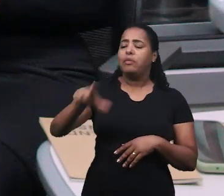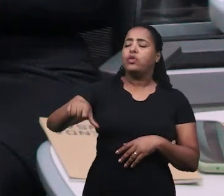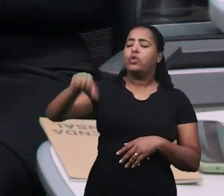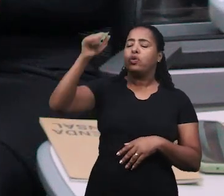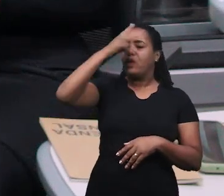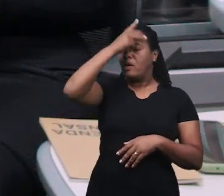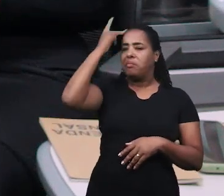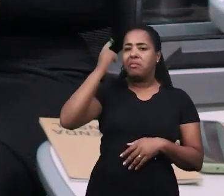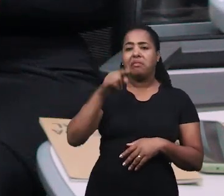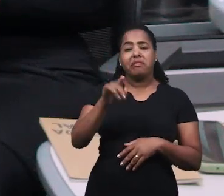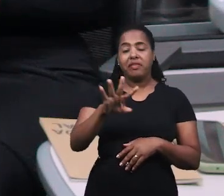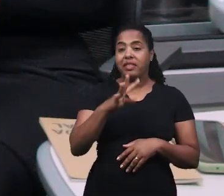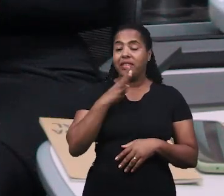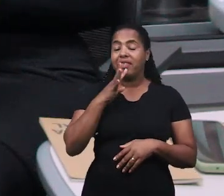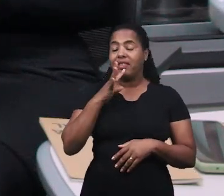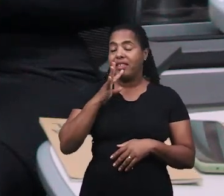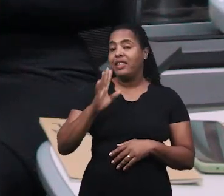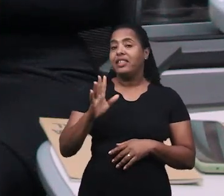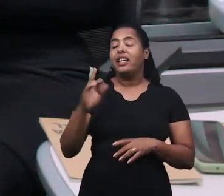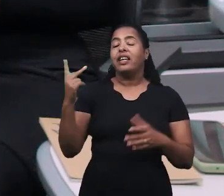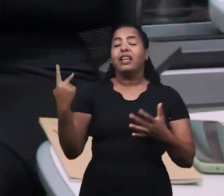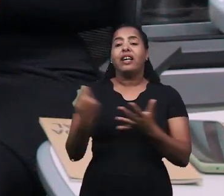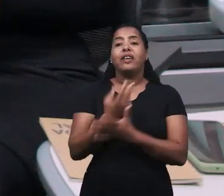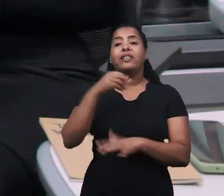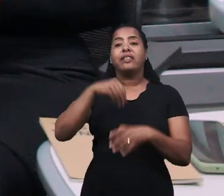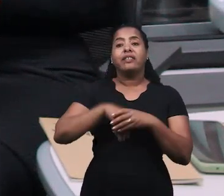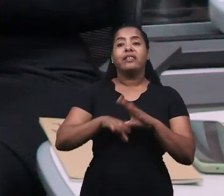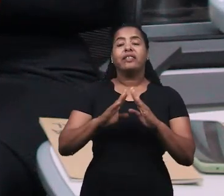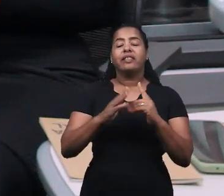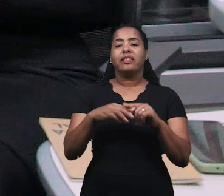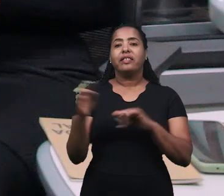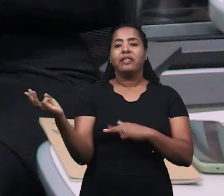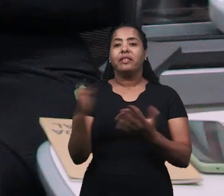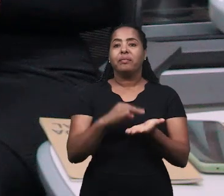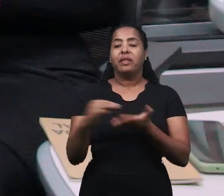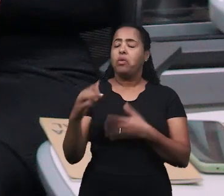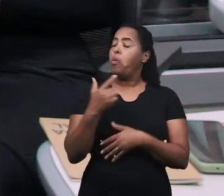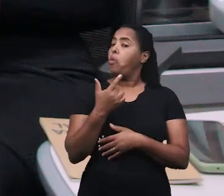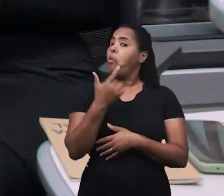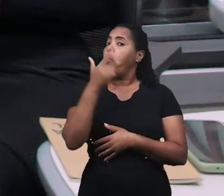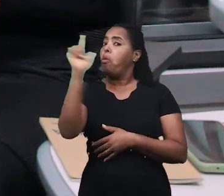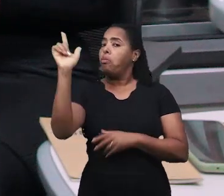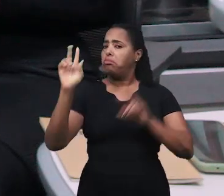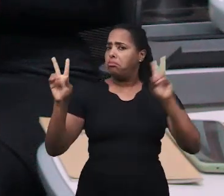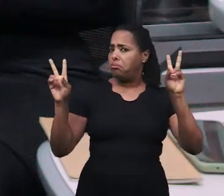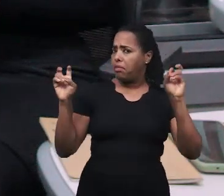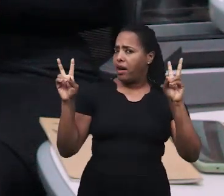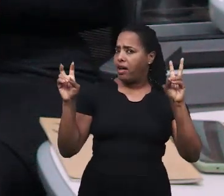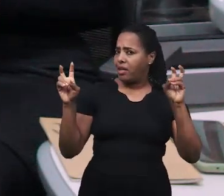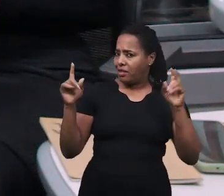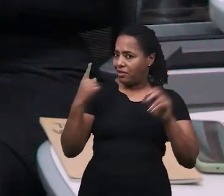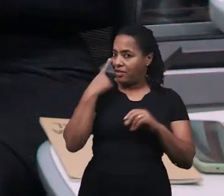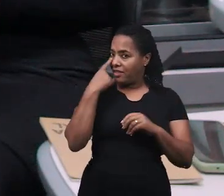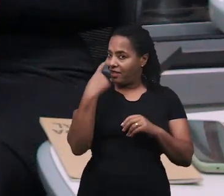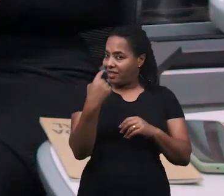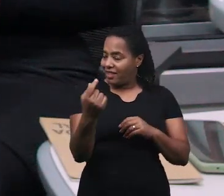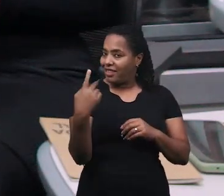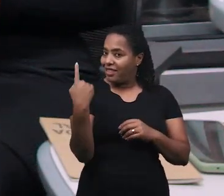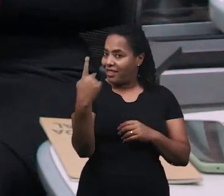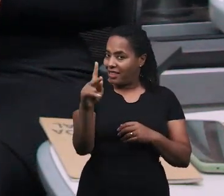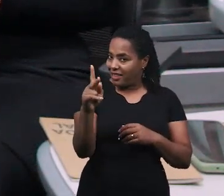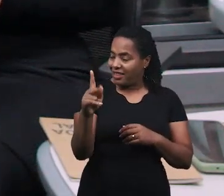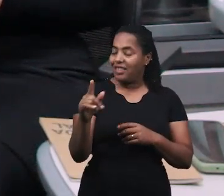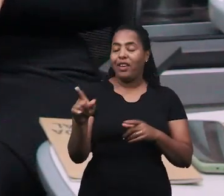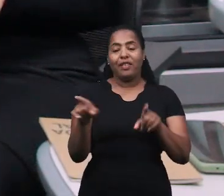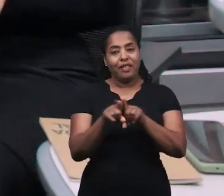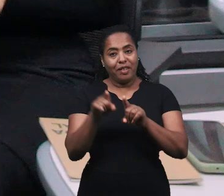conhecer um pouco mais sobre tudo aquilo que acontece na Igreja Cristã Maranata ou de algum outro assunto que seja do seu interesse,